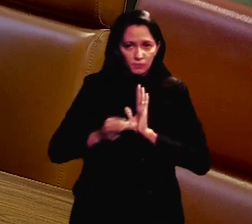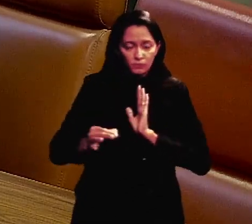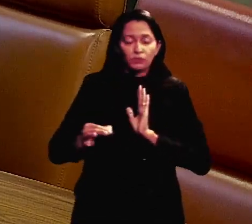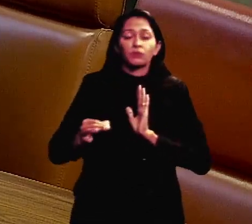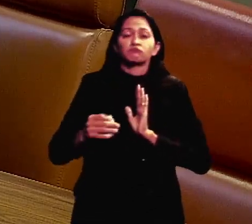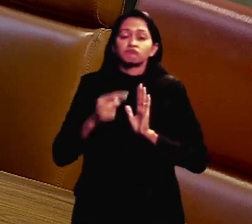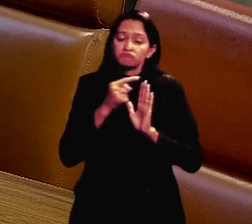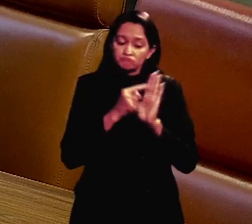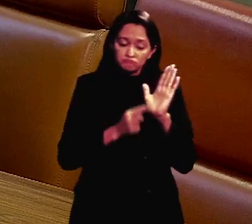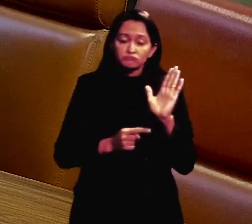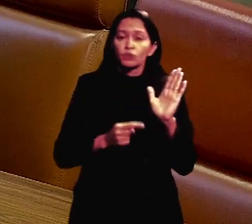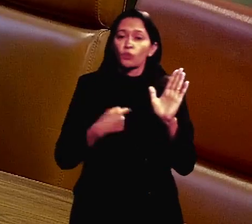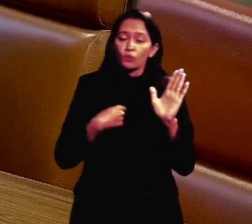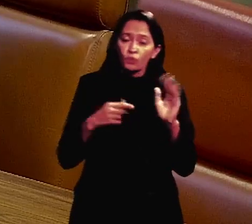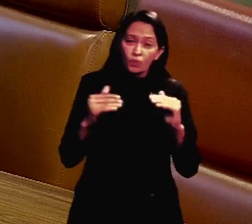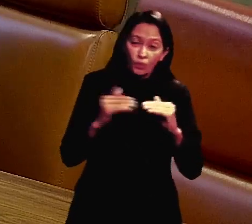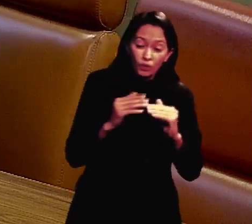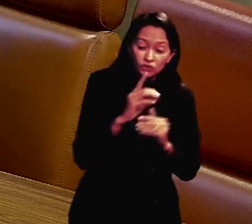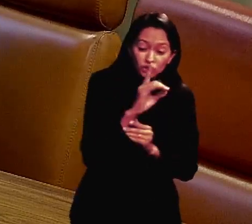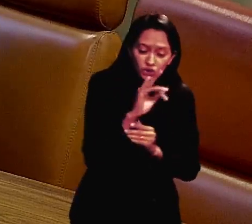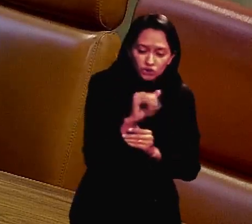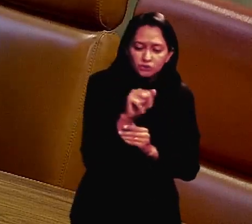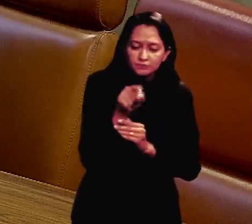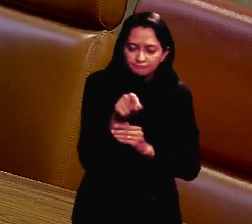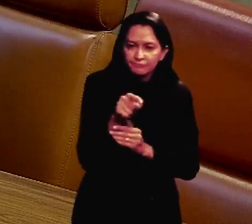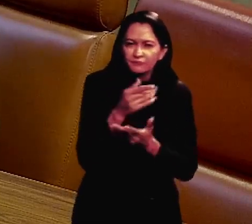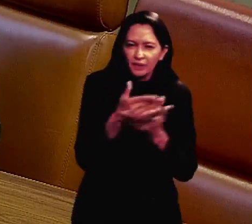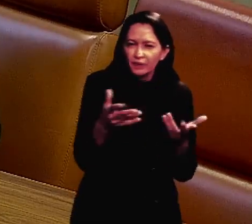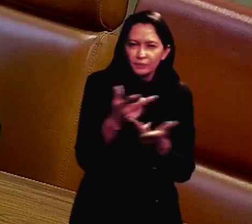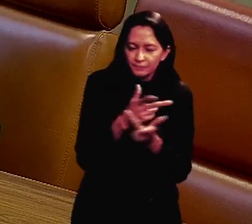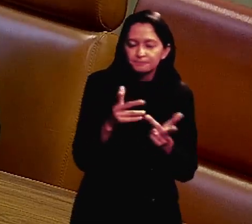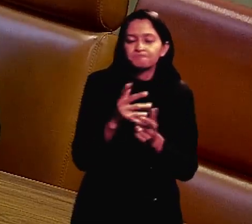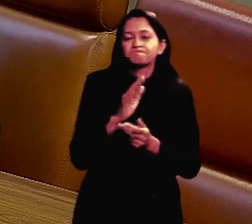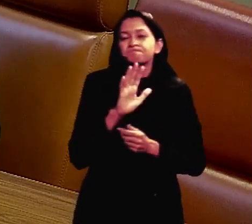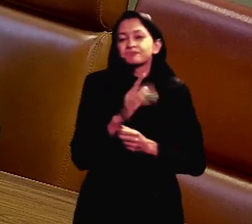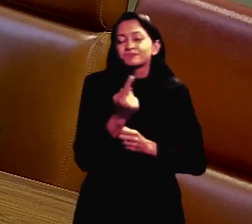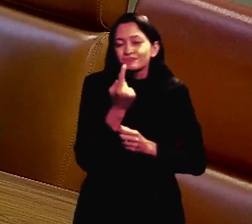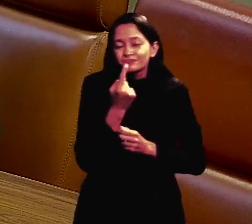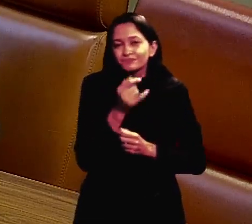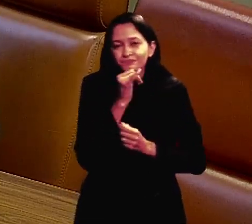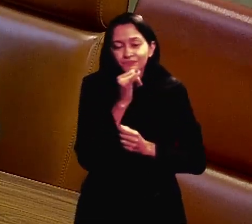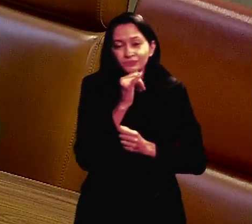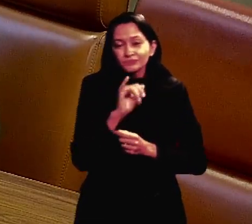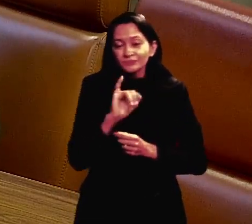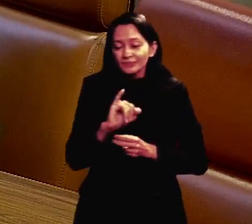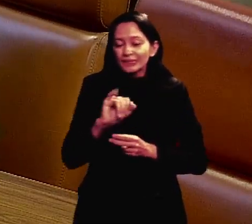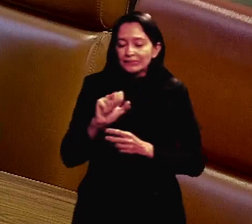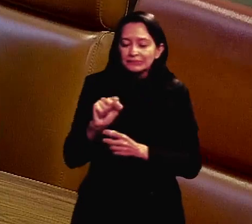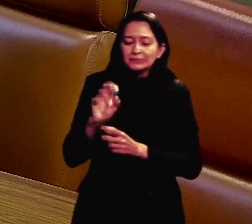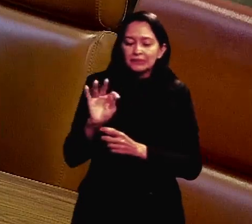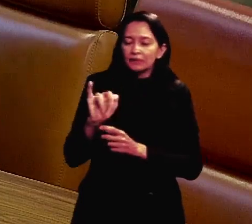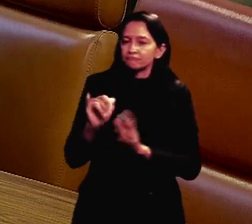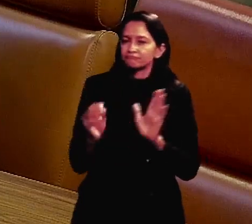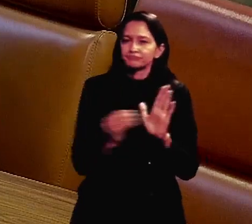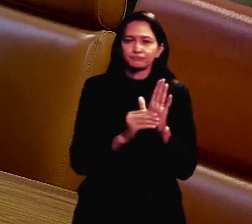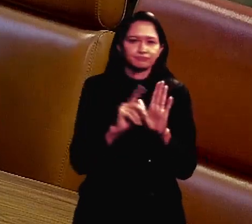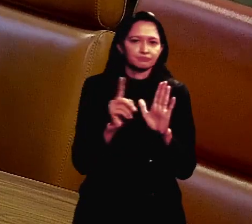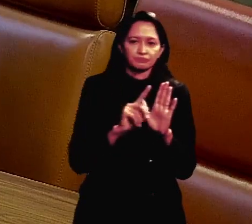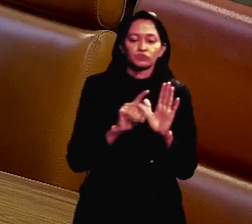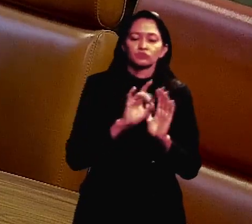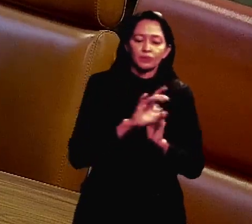a favor desse dia, mas para tirar apenas o ISTI, para não deixar essa dúvida